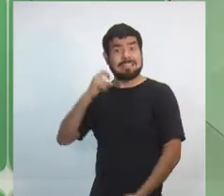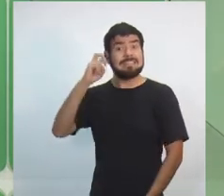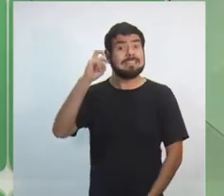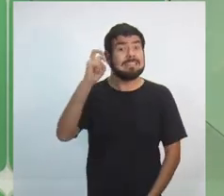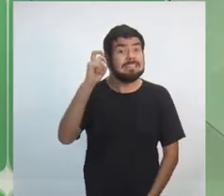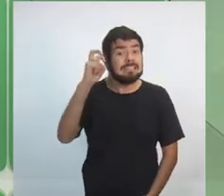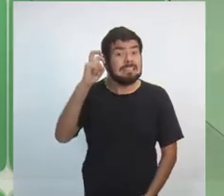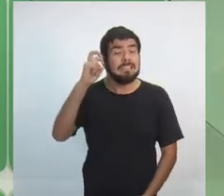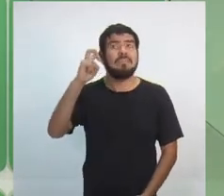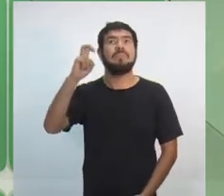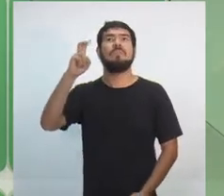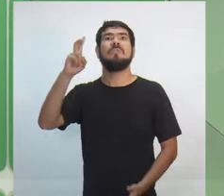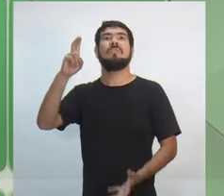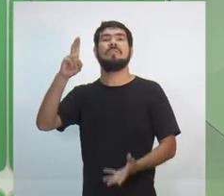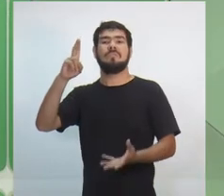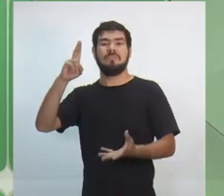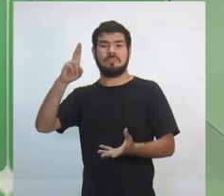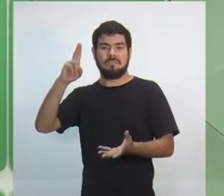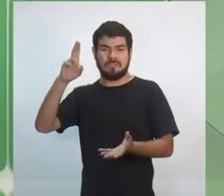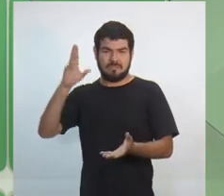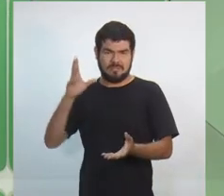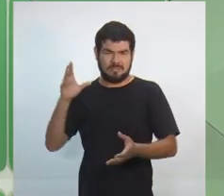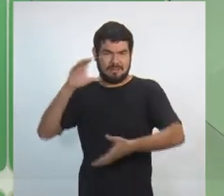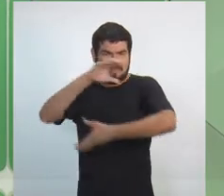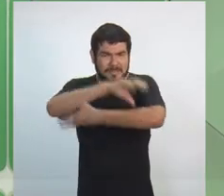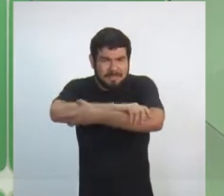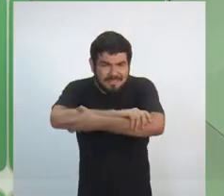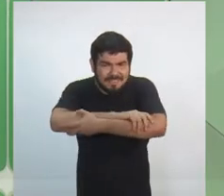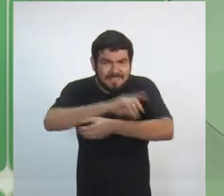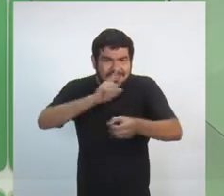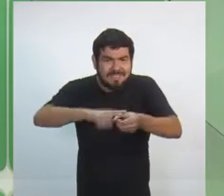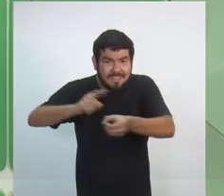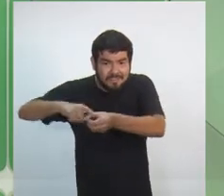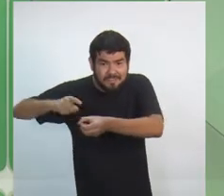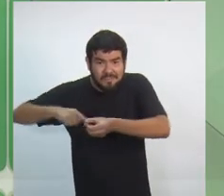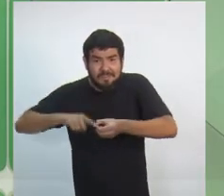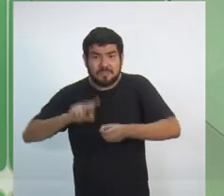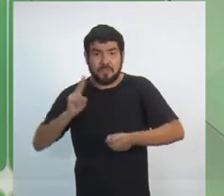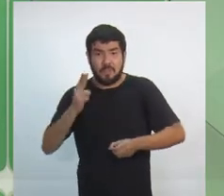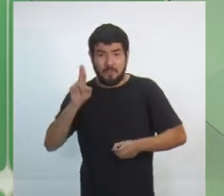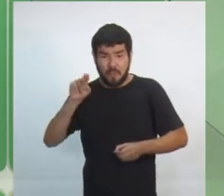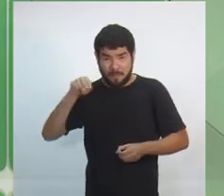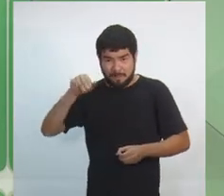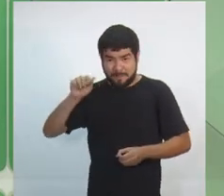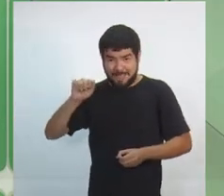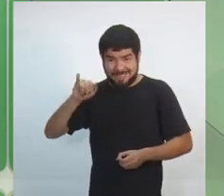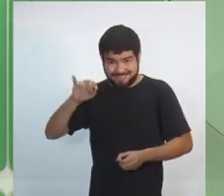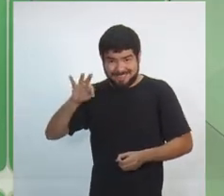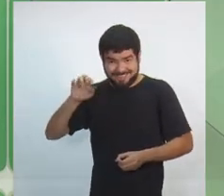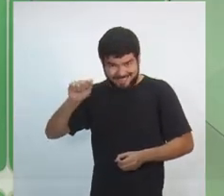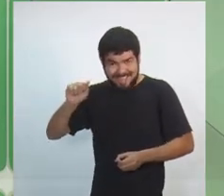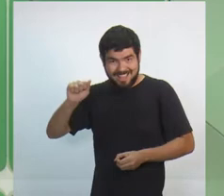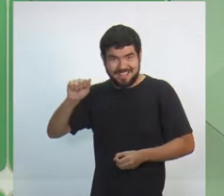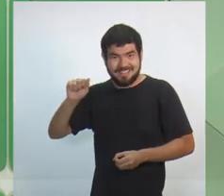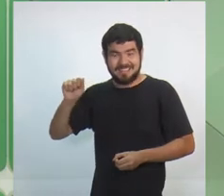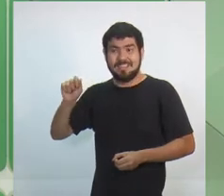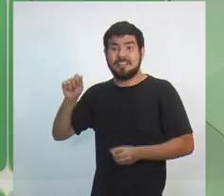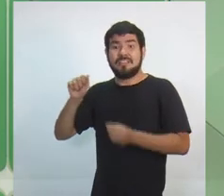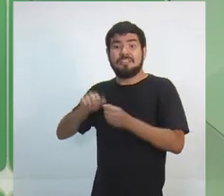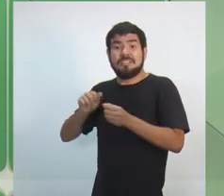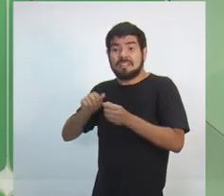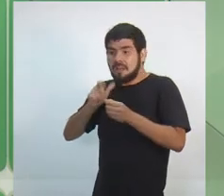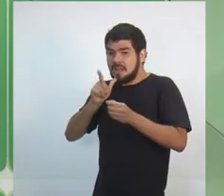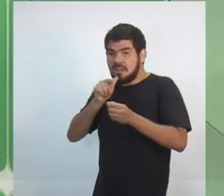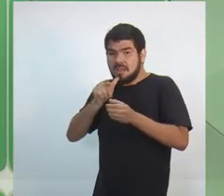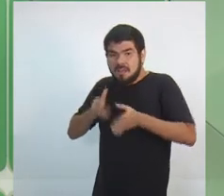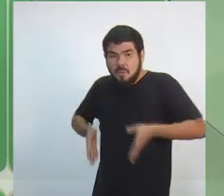Maitá, que fiz isso em parceria com o ex-prefeito Dedei. Nós fizemos lá um tanque de alevinagem